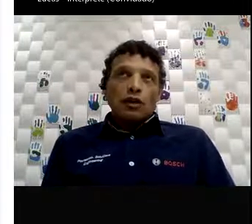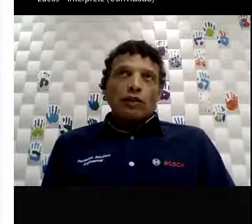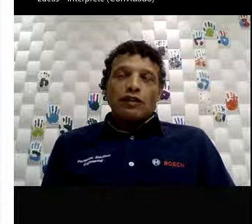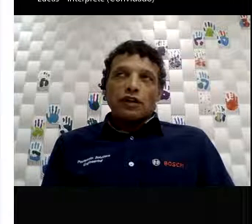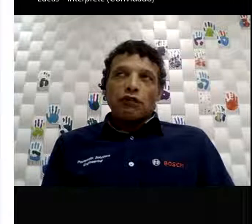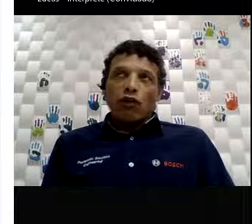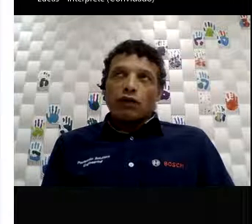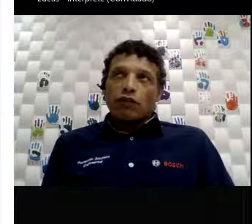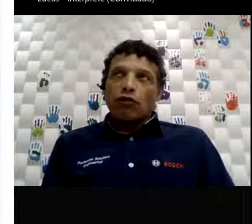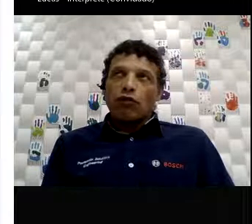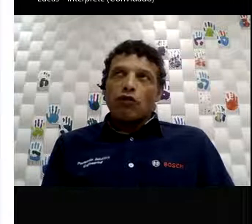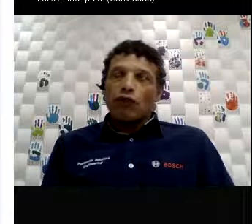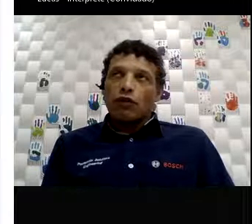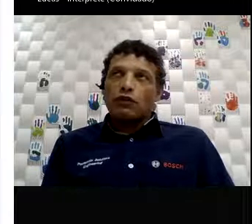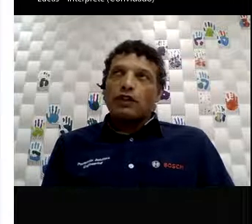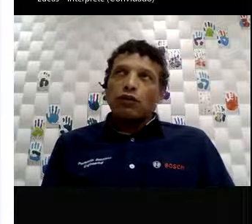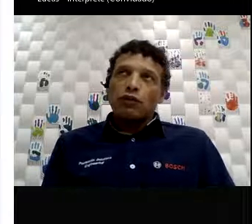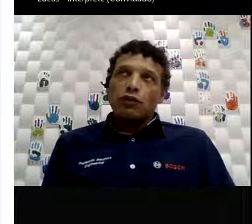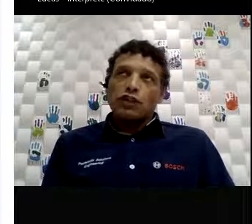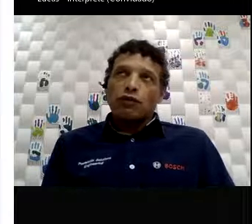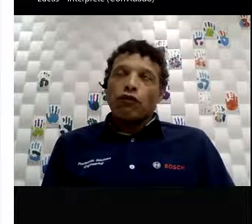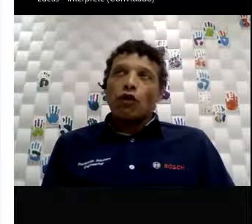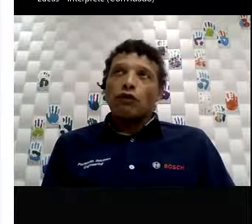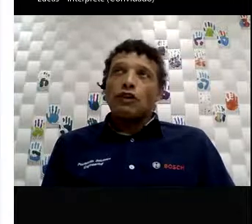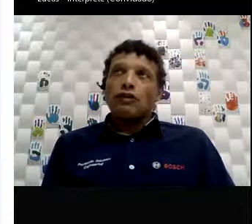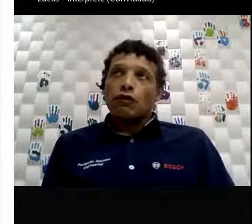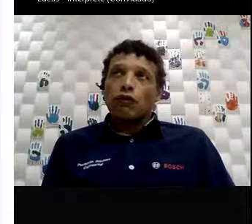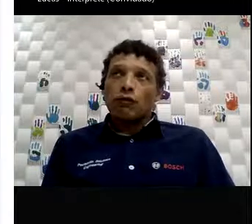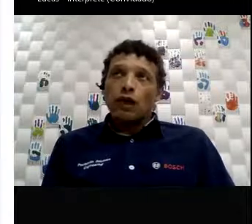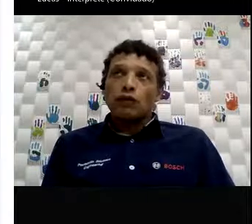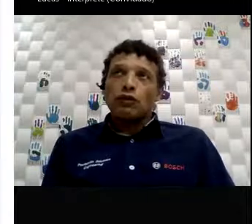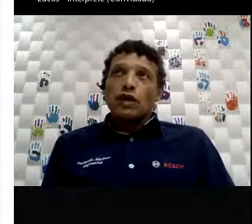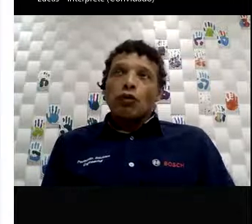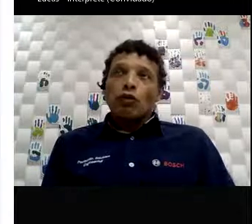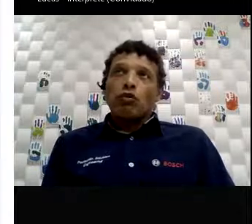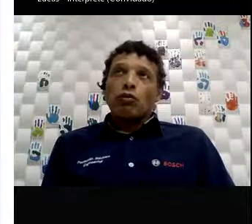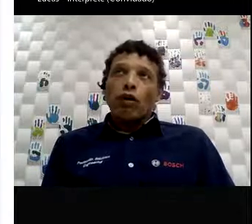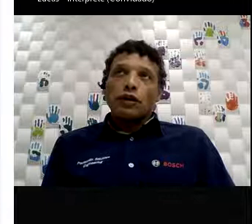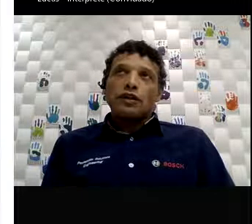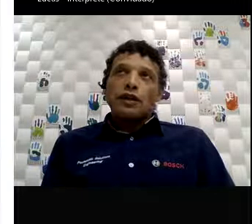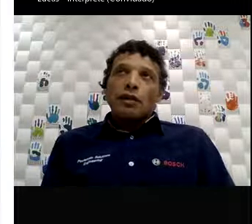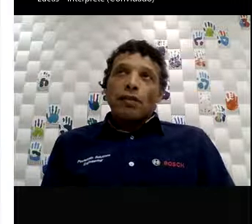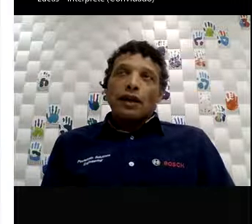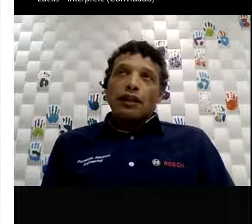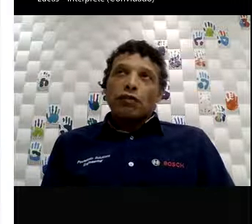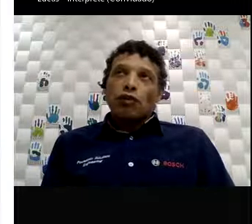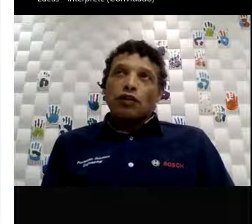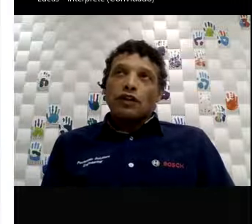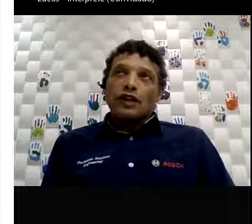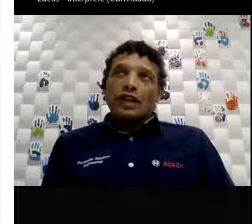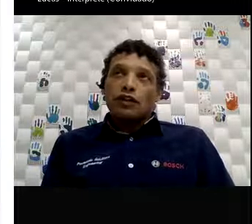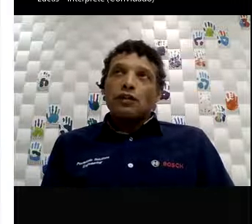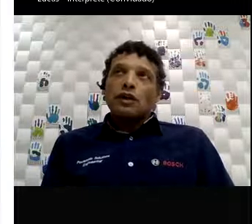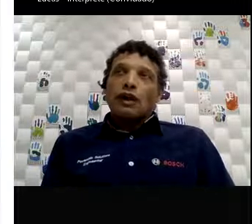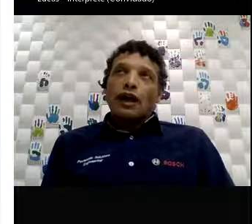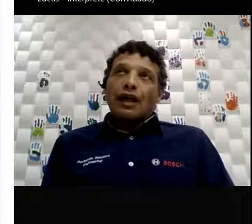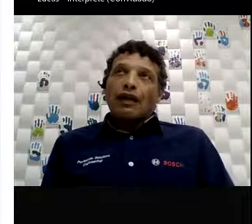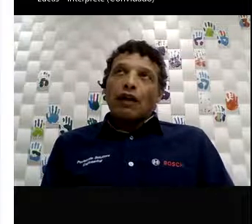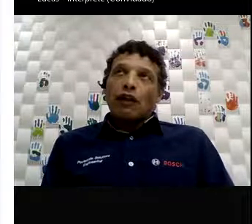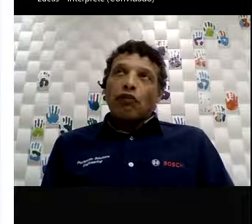empresa com bastante foco nas pessoas, foco na tecnologia, foco no desenvolvimento, o suporte para que as pessoas